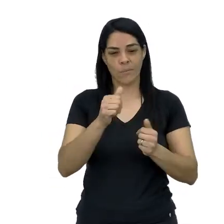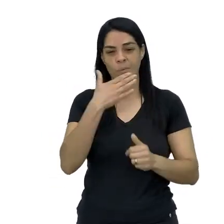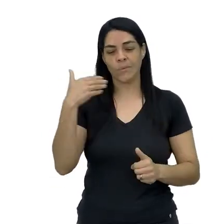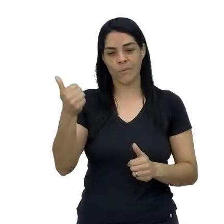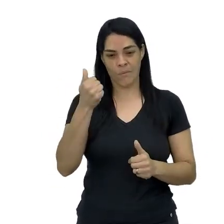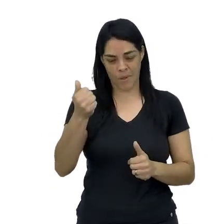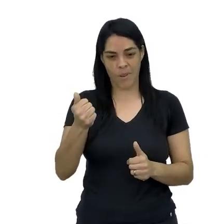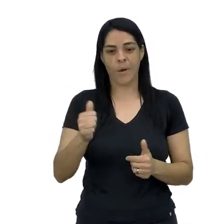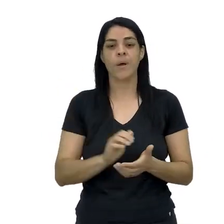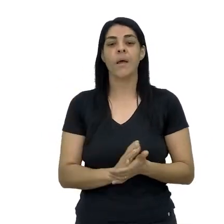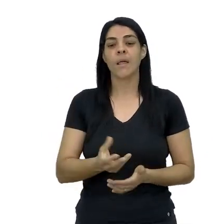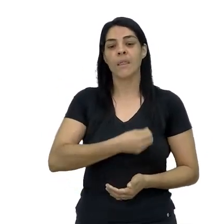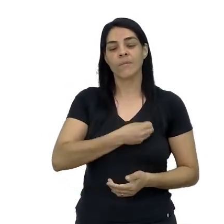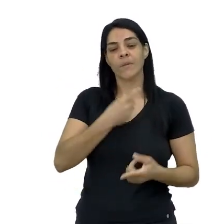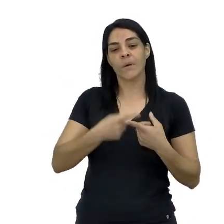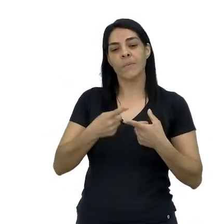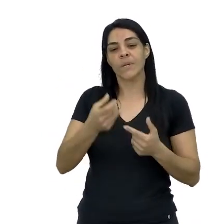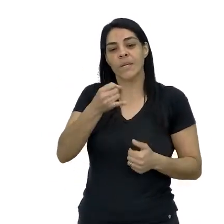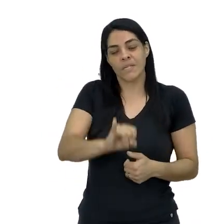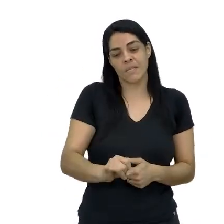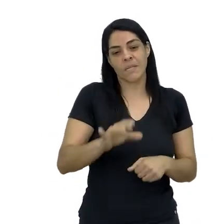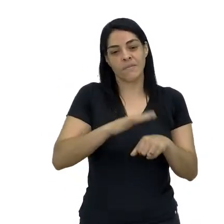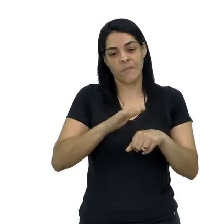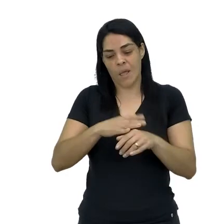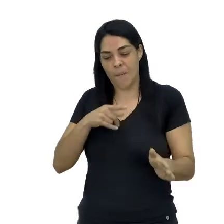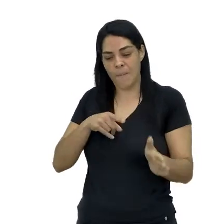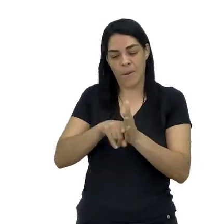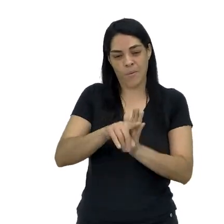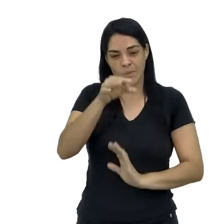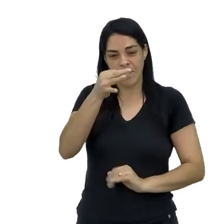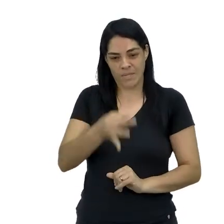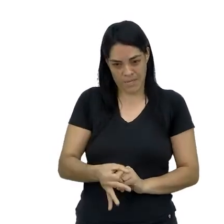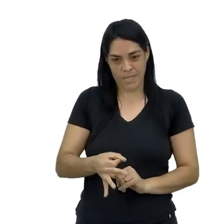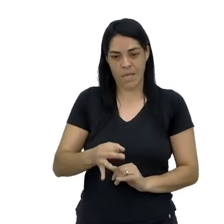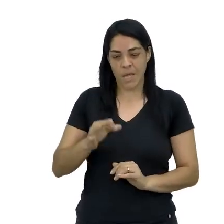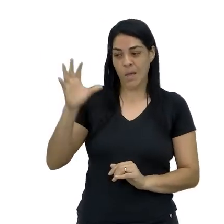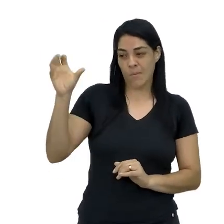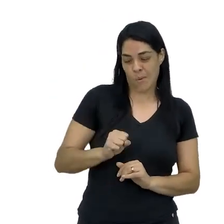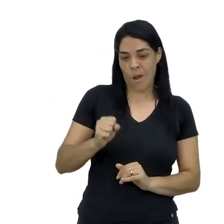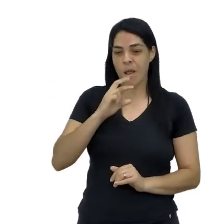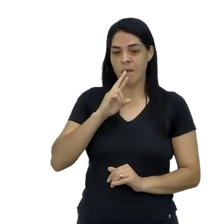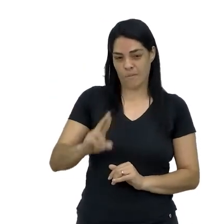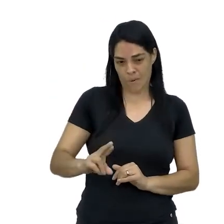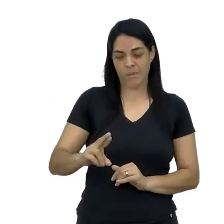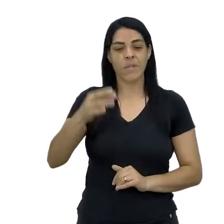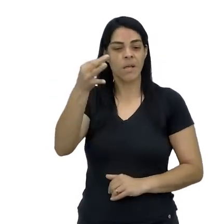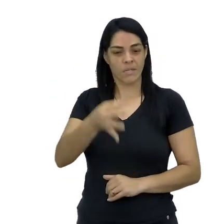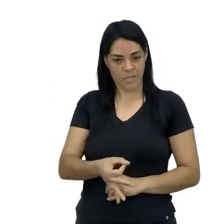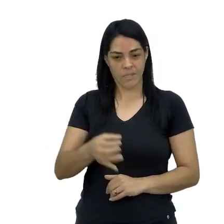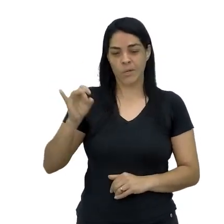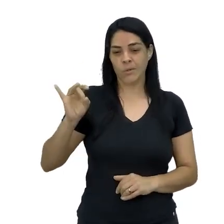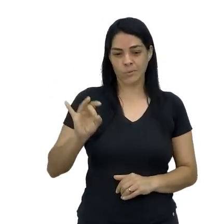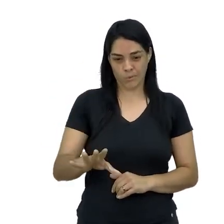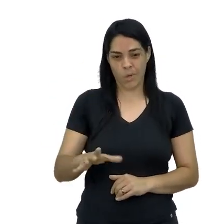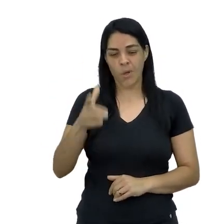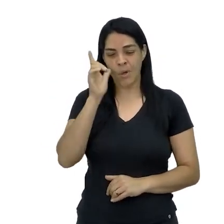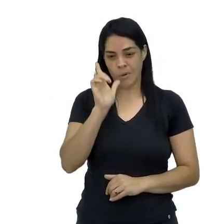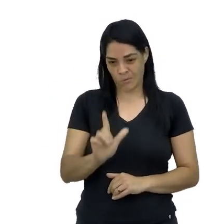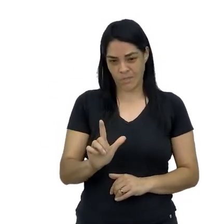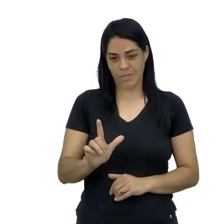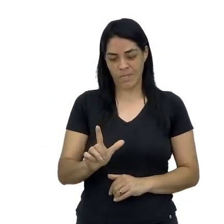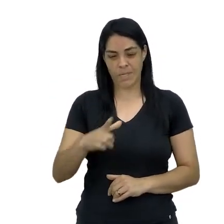vida. Porque somente se fizermos as perguntas corretas e buscarmos as respostas corretas, e somente se levarmos